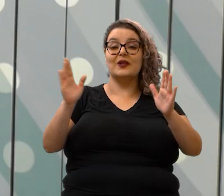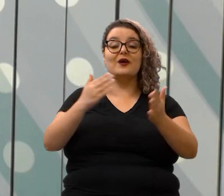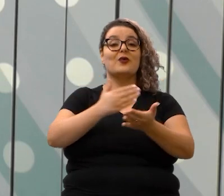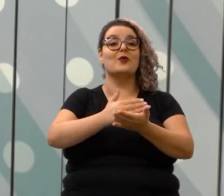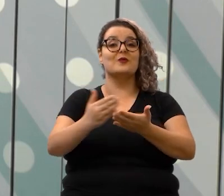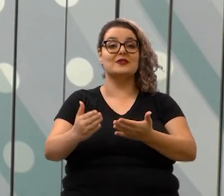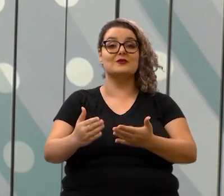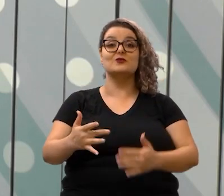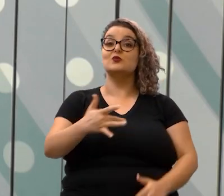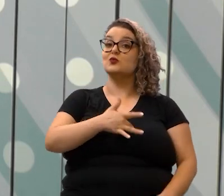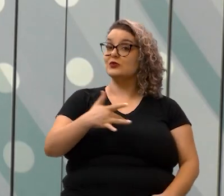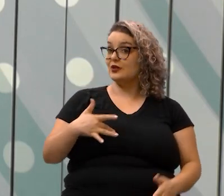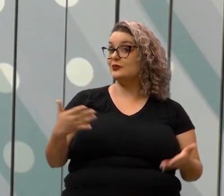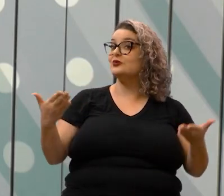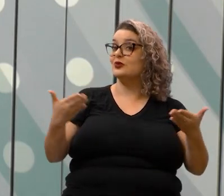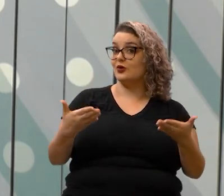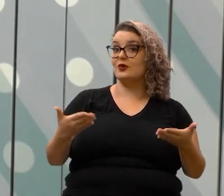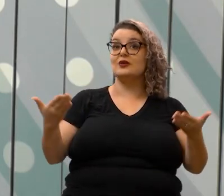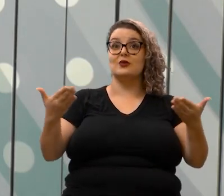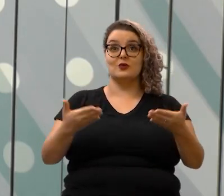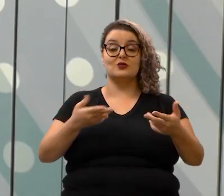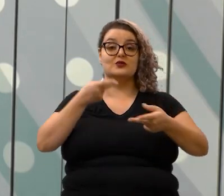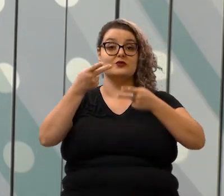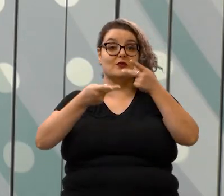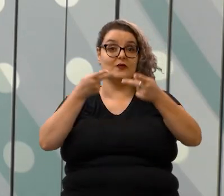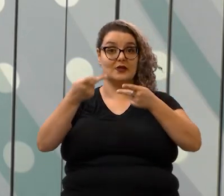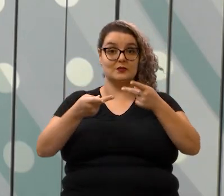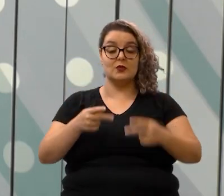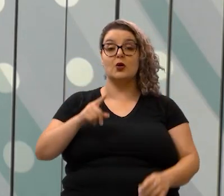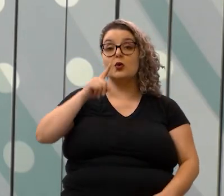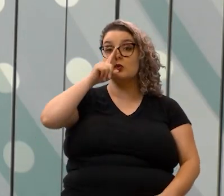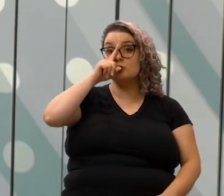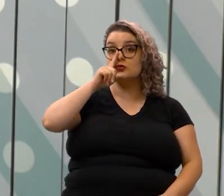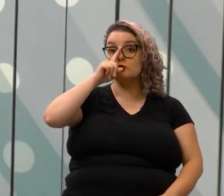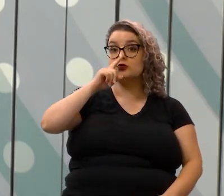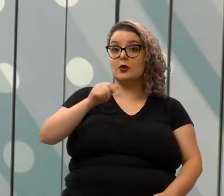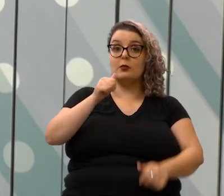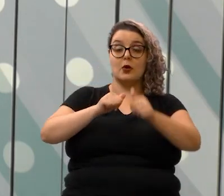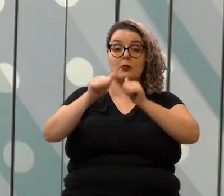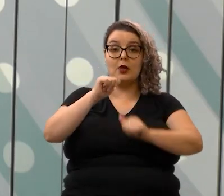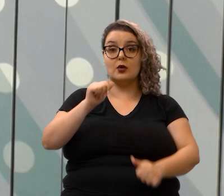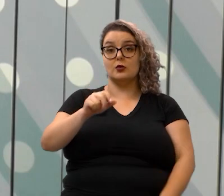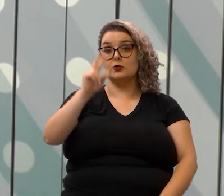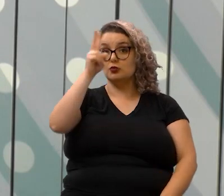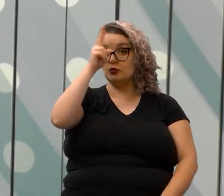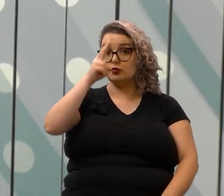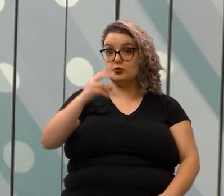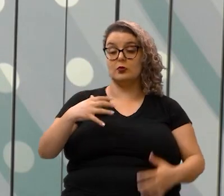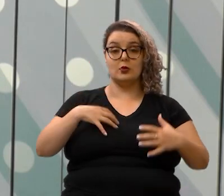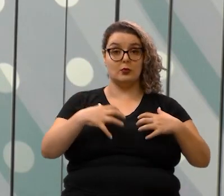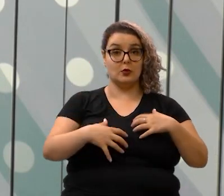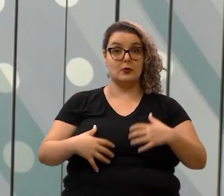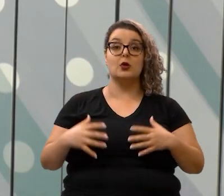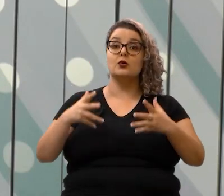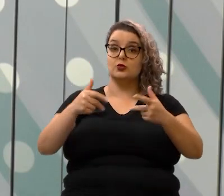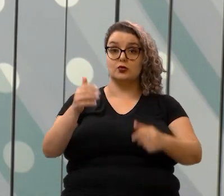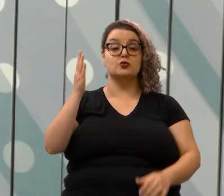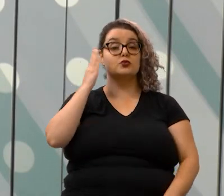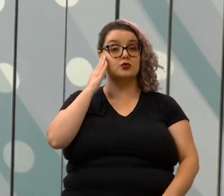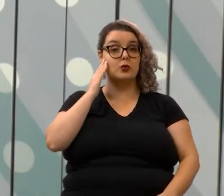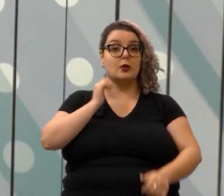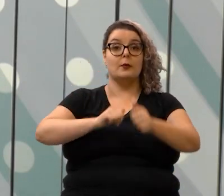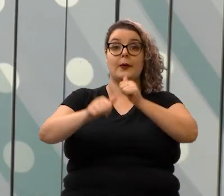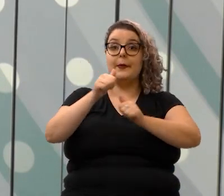Olá, está começando mais um Saúde Agora e hoje nós vamos falar sobre os riscos do excesso de álcool para o organismo. Todo mundo sabe